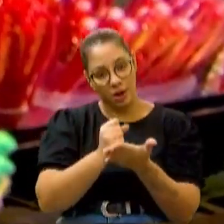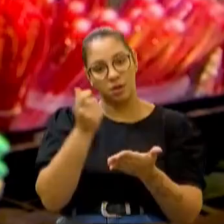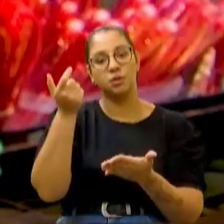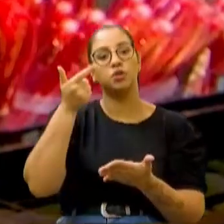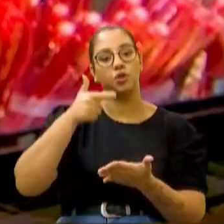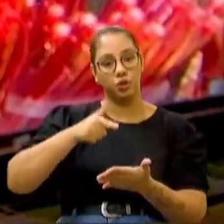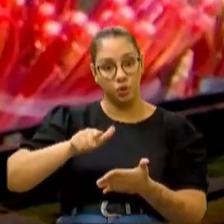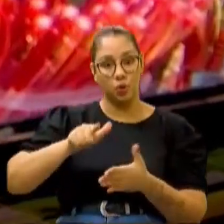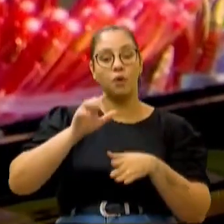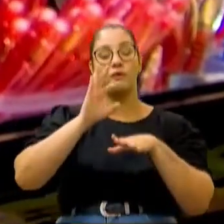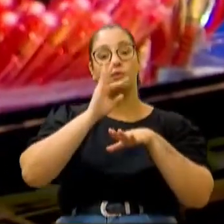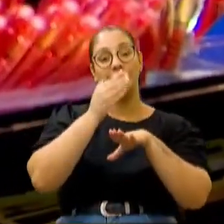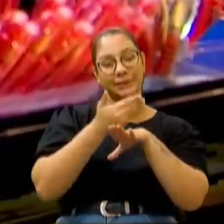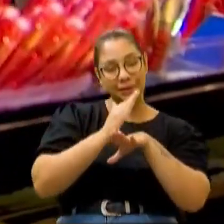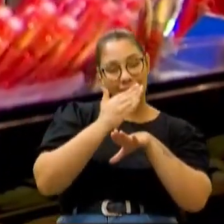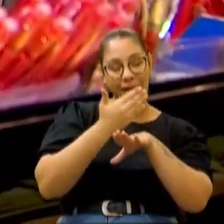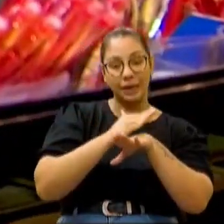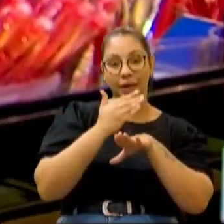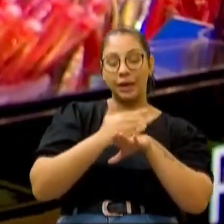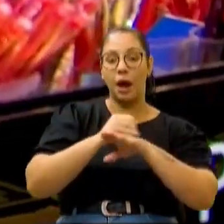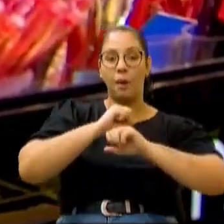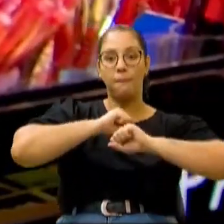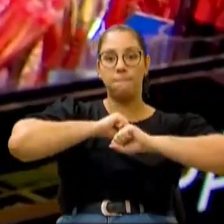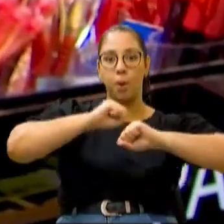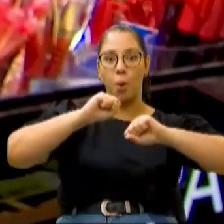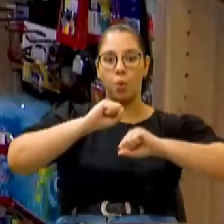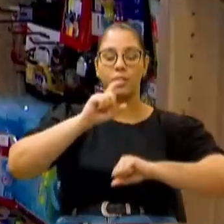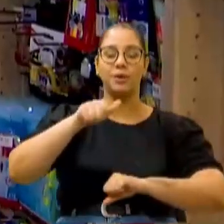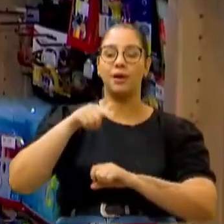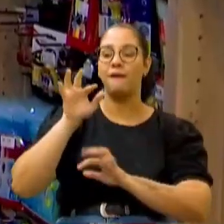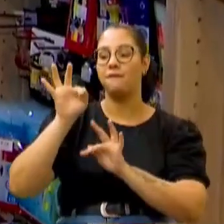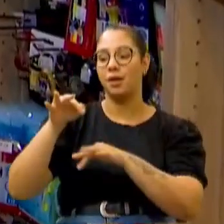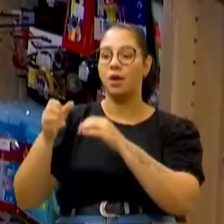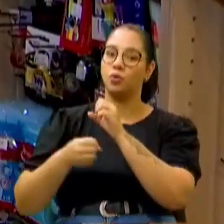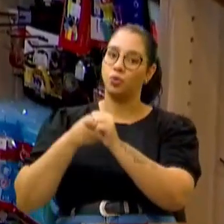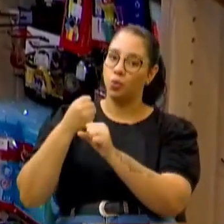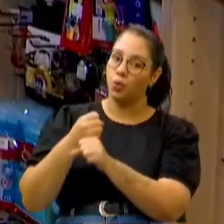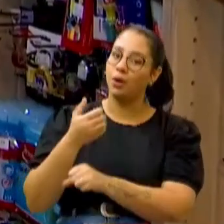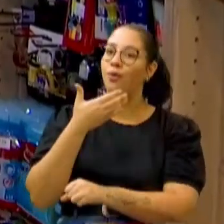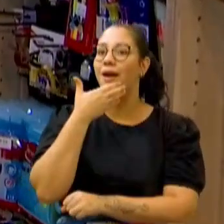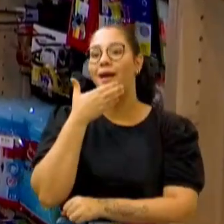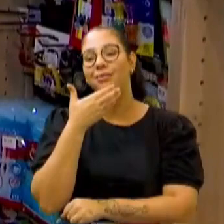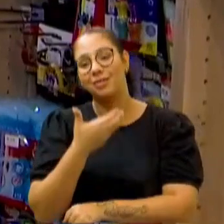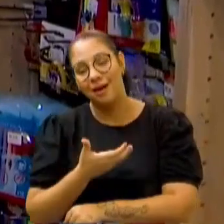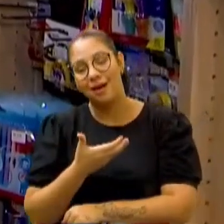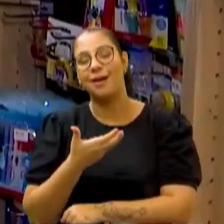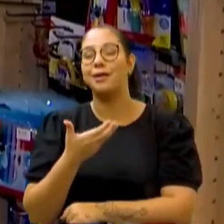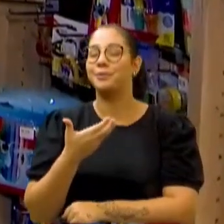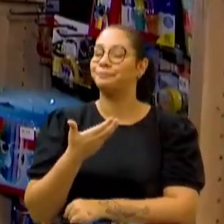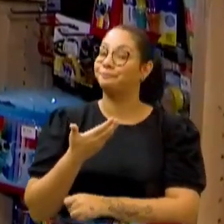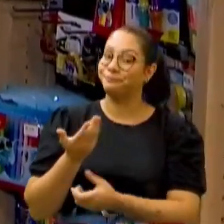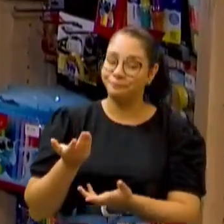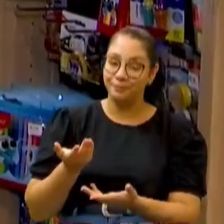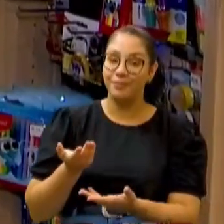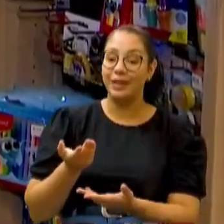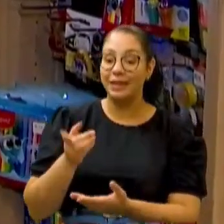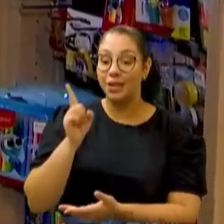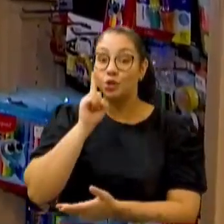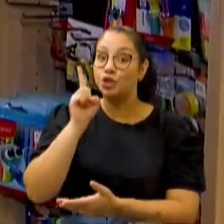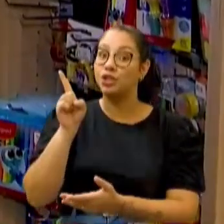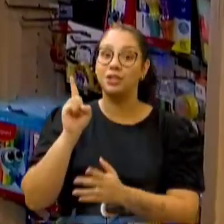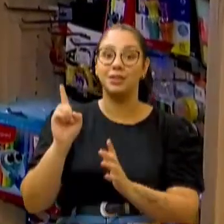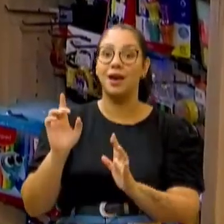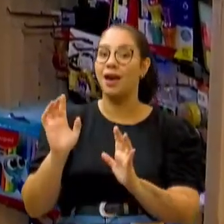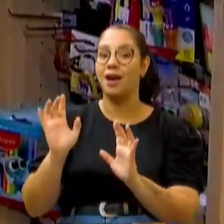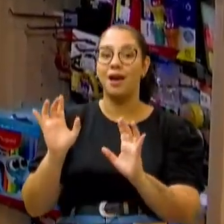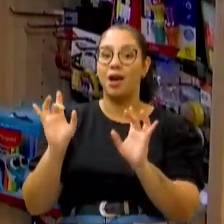admitir, contratar para treinar para o boom que o fim de ano representa, né? Com Natal, embora assim